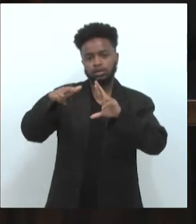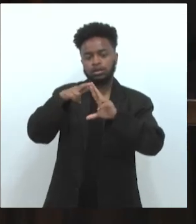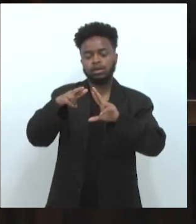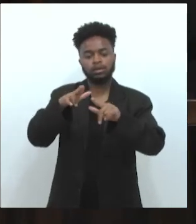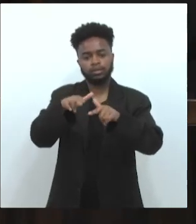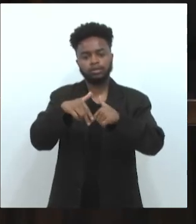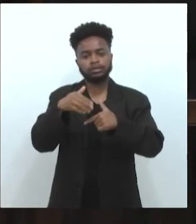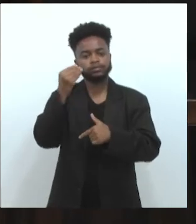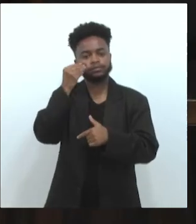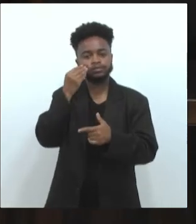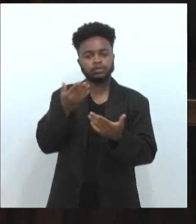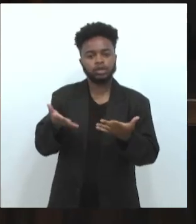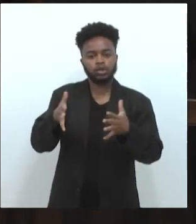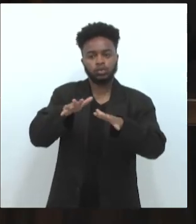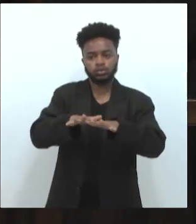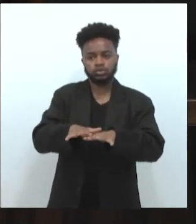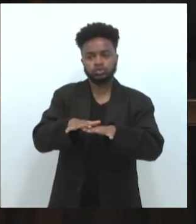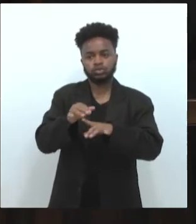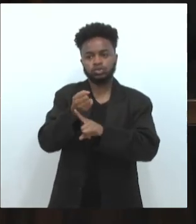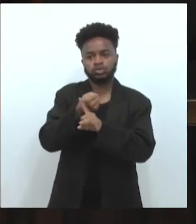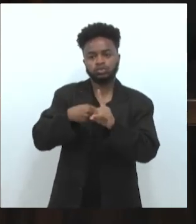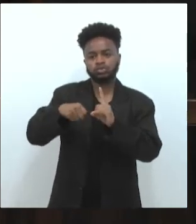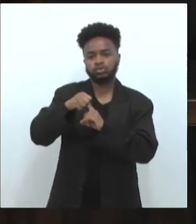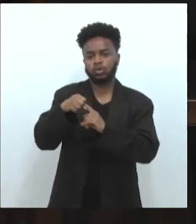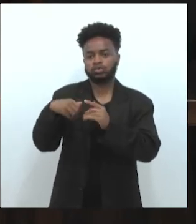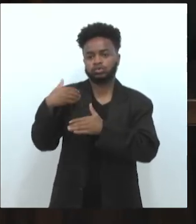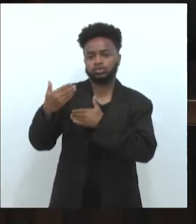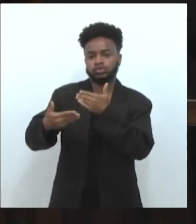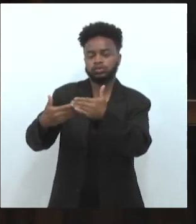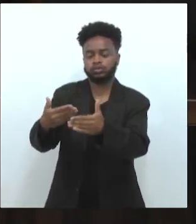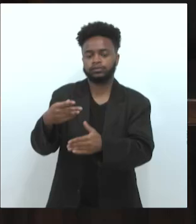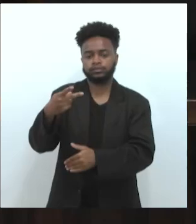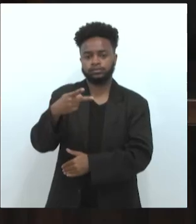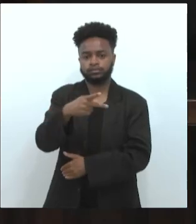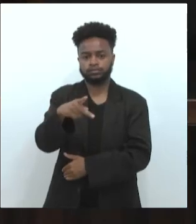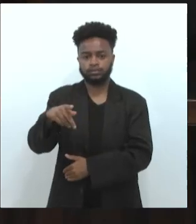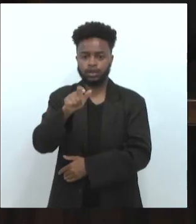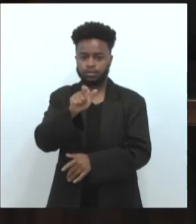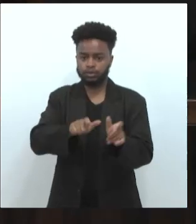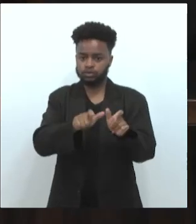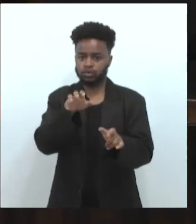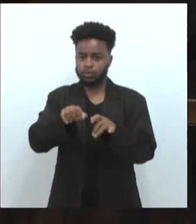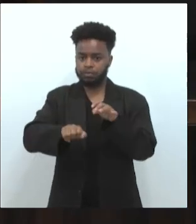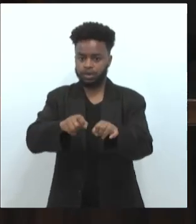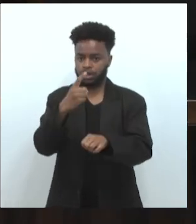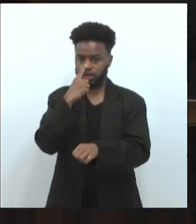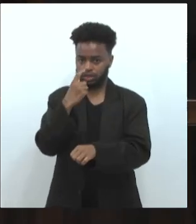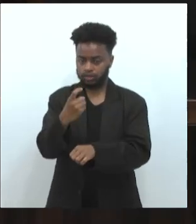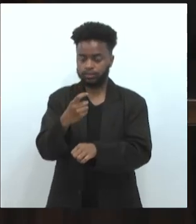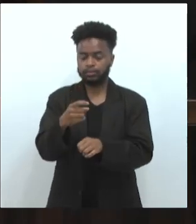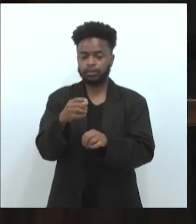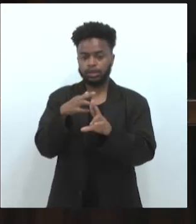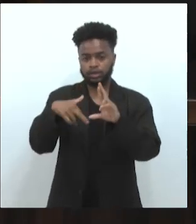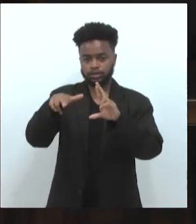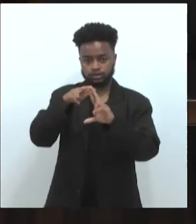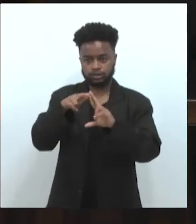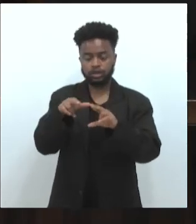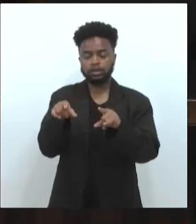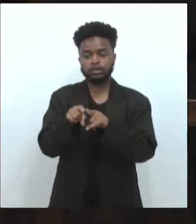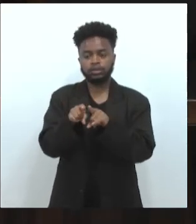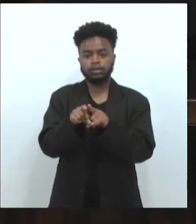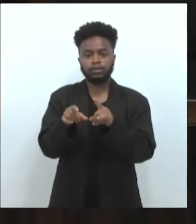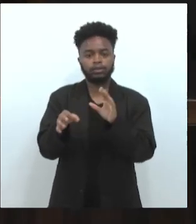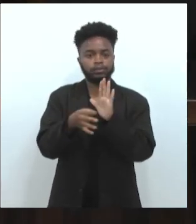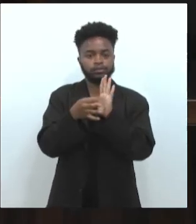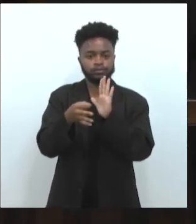inclusão socioprodutiva dos catadores. Pareceres das comissões de Constituição e Justiça pela juridicidade, com voto